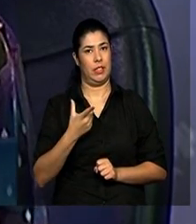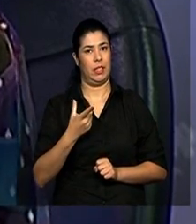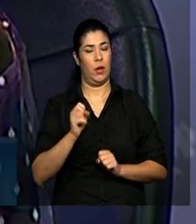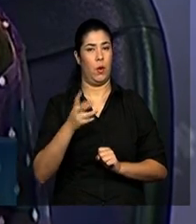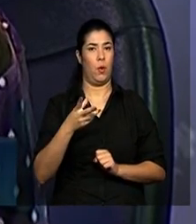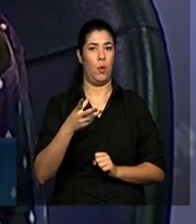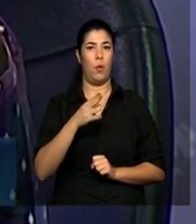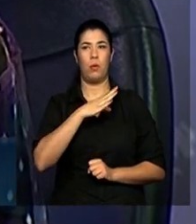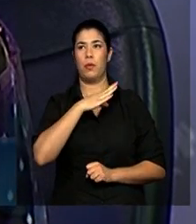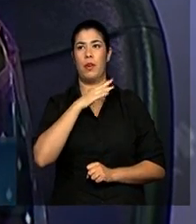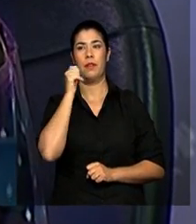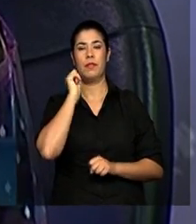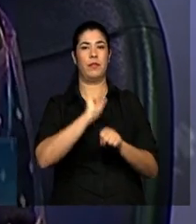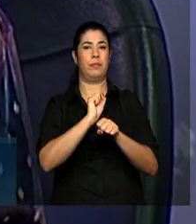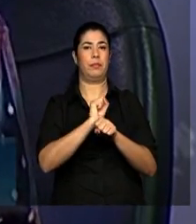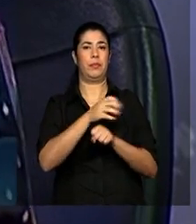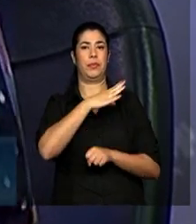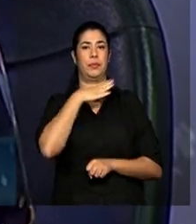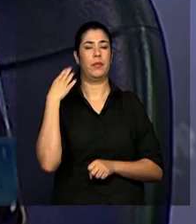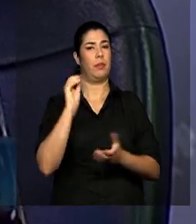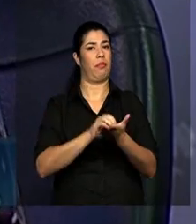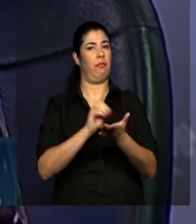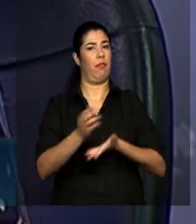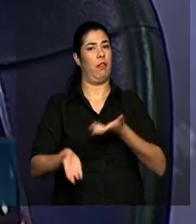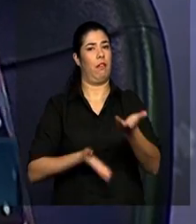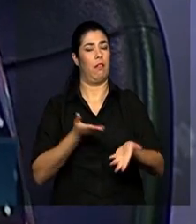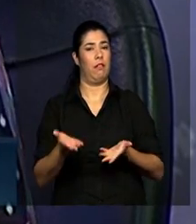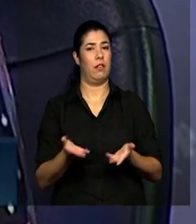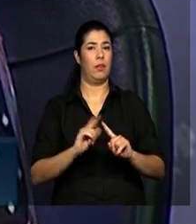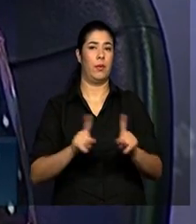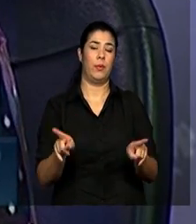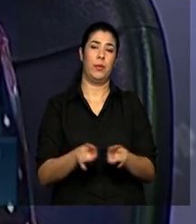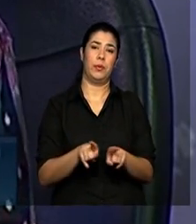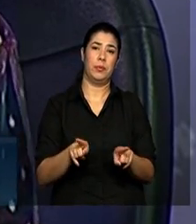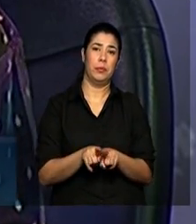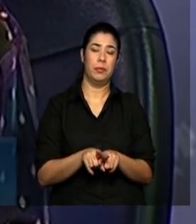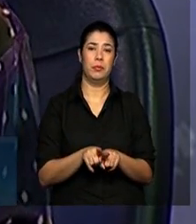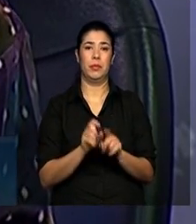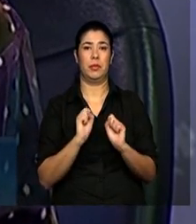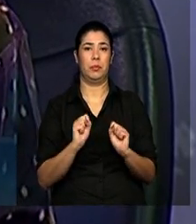por falta de atendimento e nem tampouco